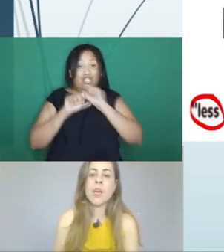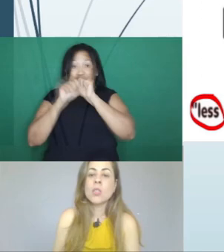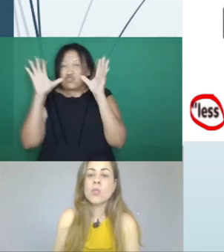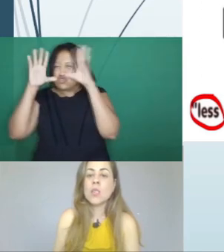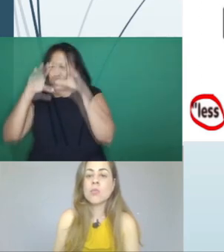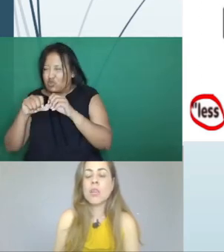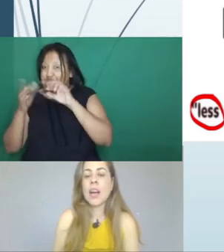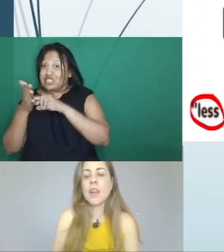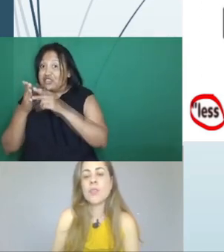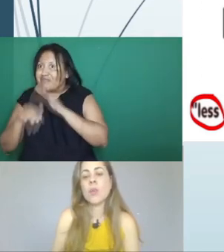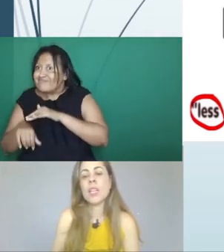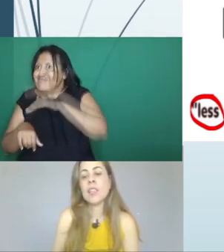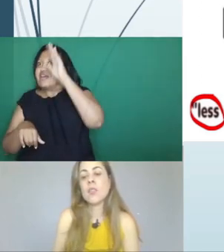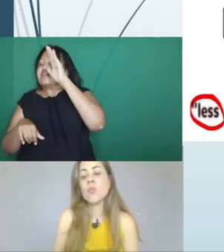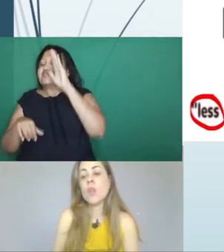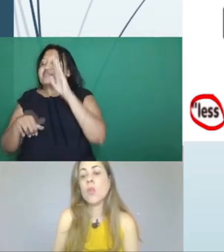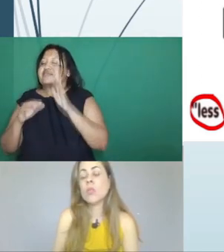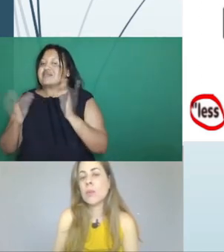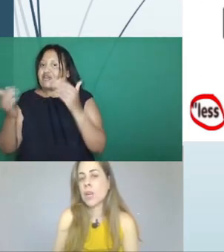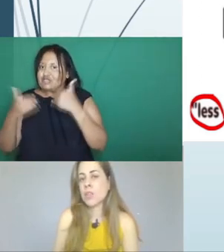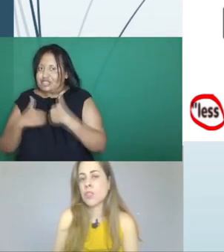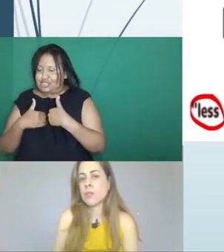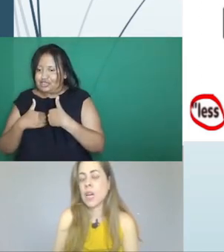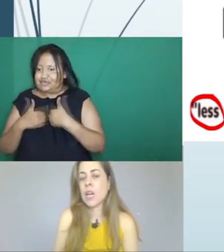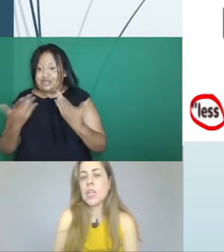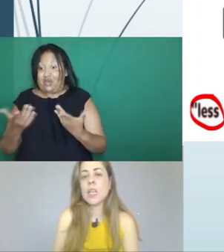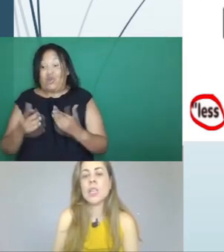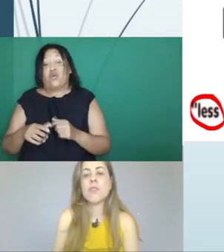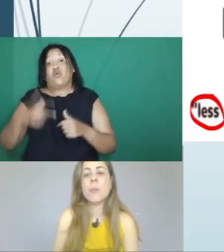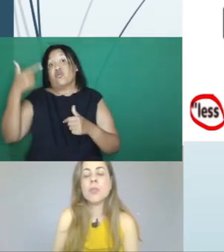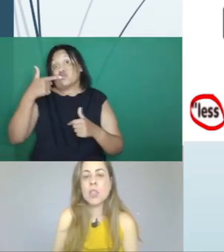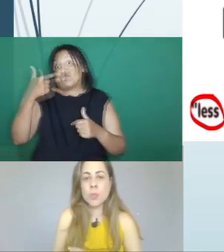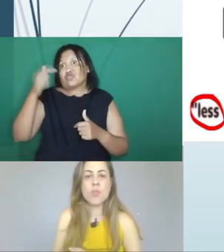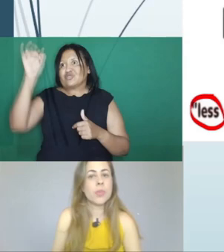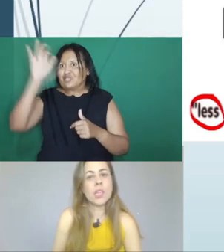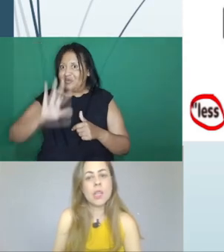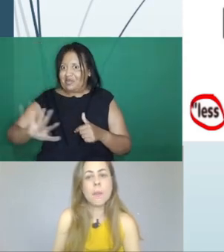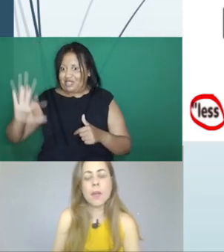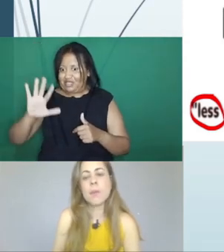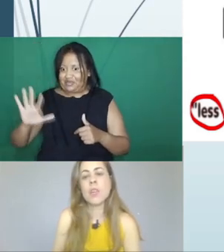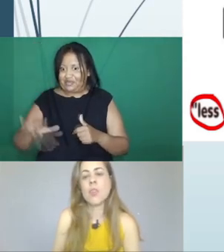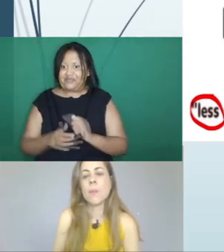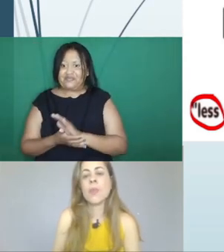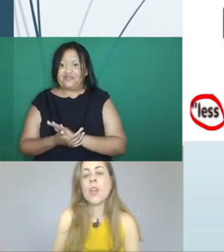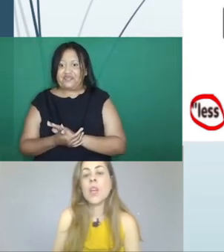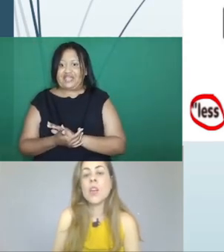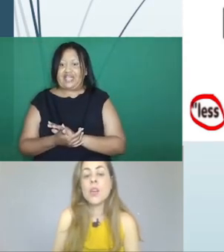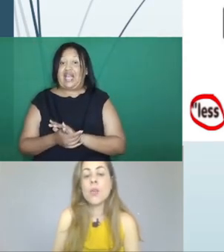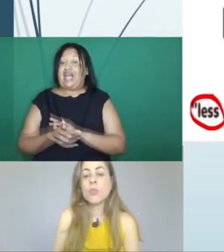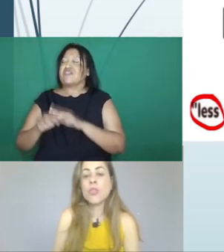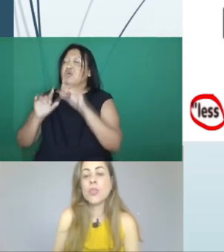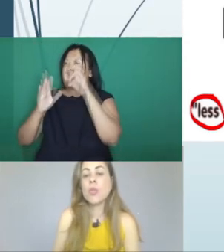no segundo gráfico ele traz uma outra imagem tá então vamos para o texto para a gente poder entender bem a imagem